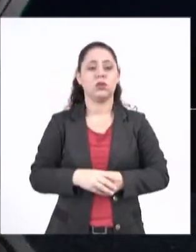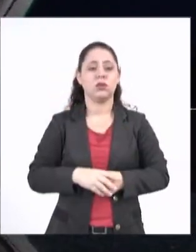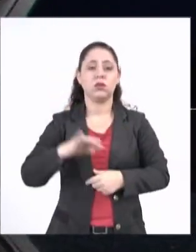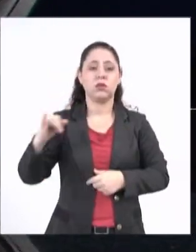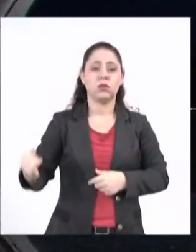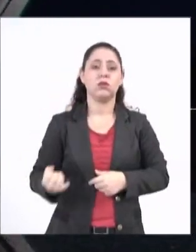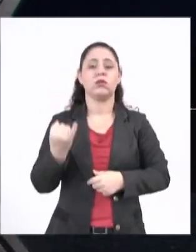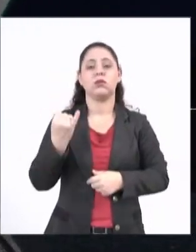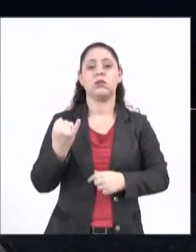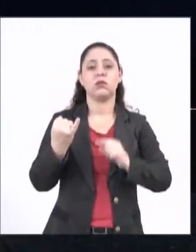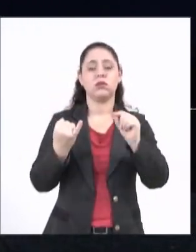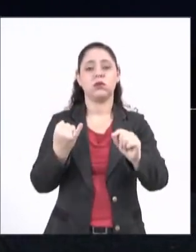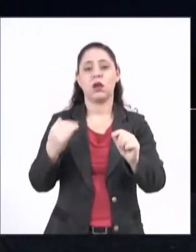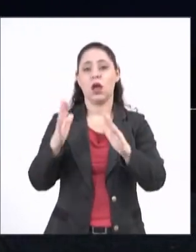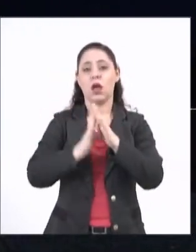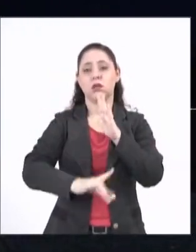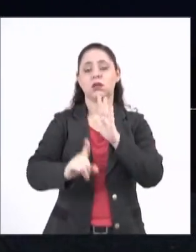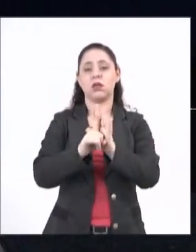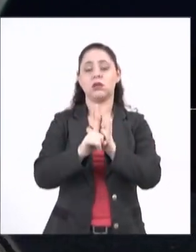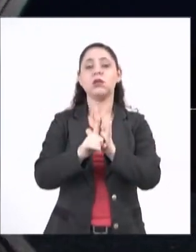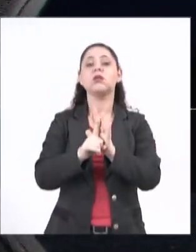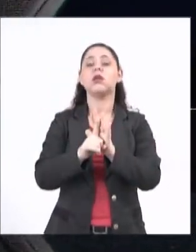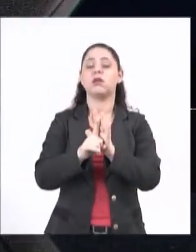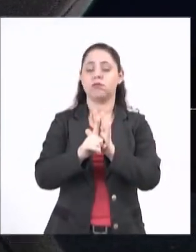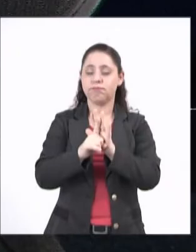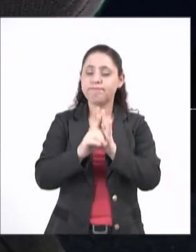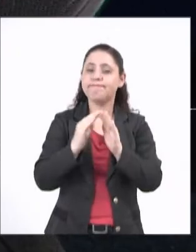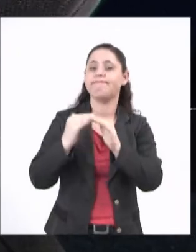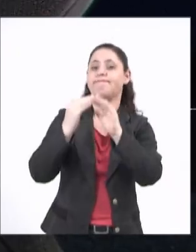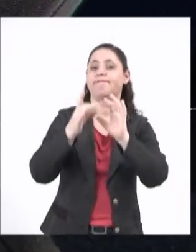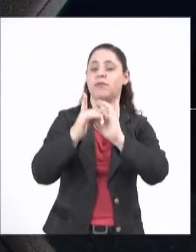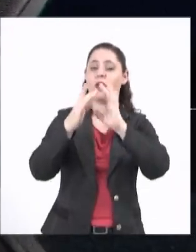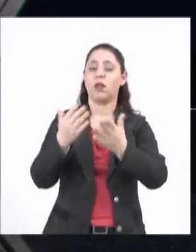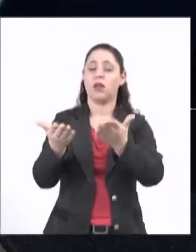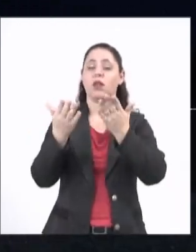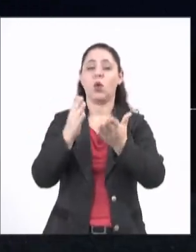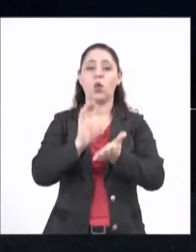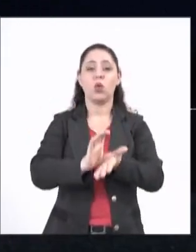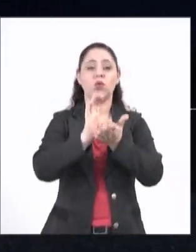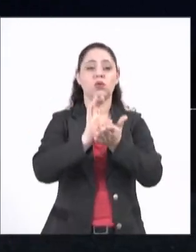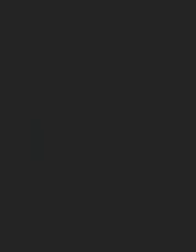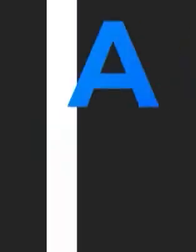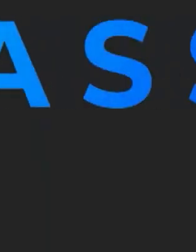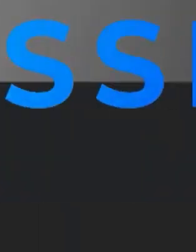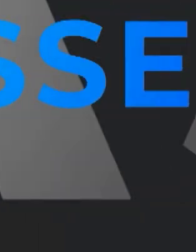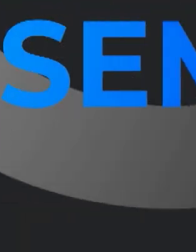oportunidade, né, que a Casa da Democracia deu ao Conselho de falar aqui hoje.